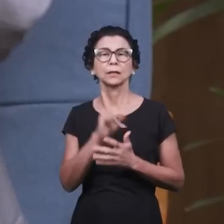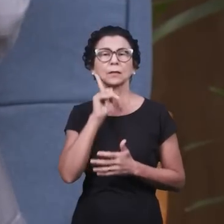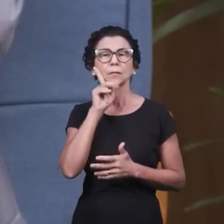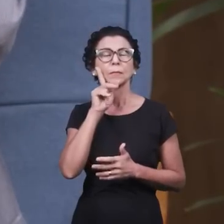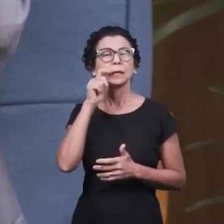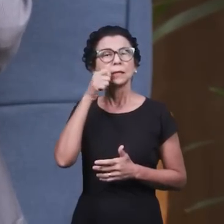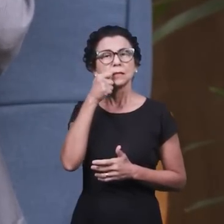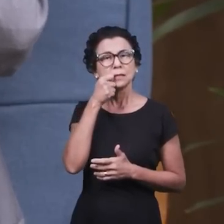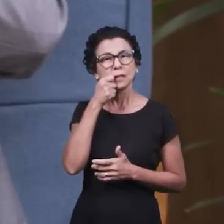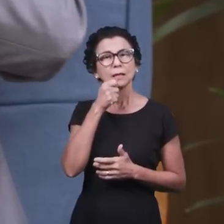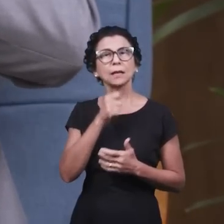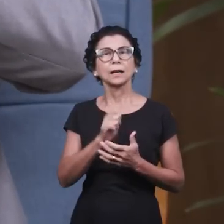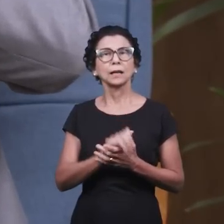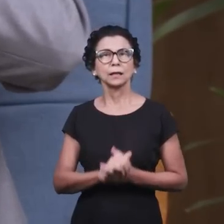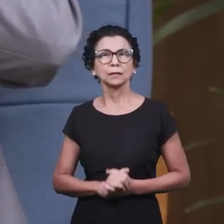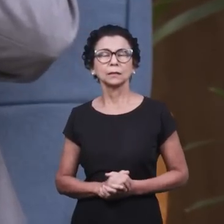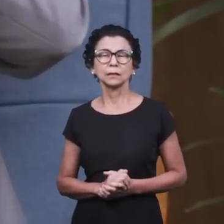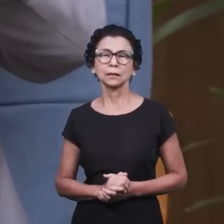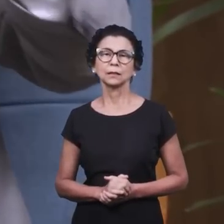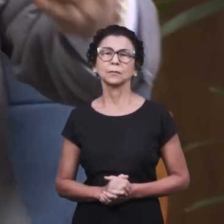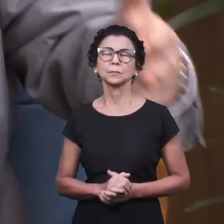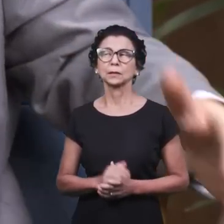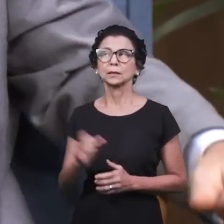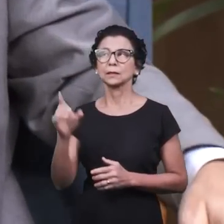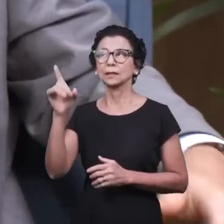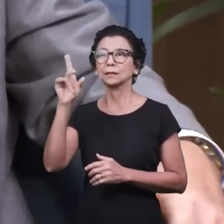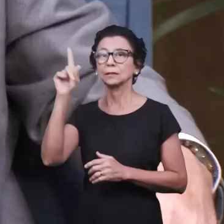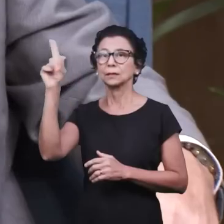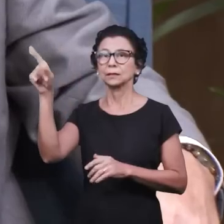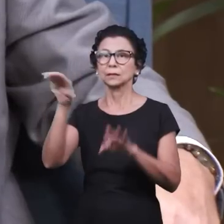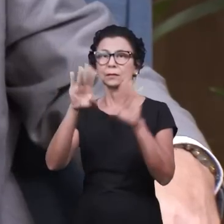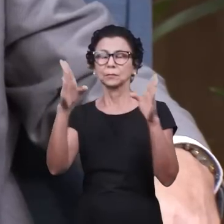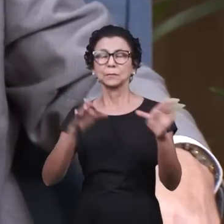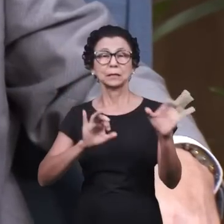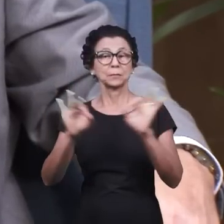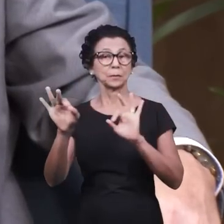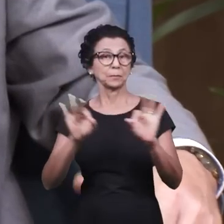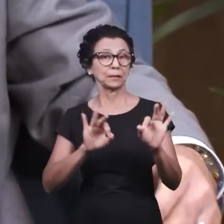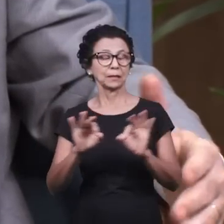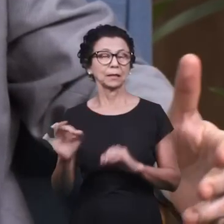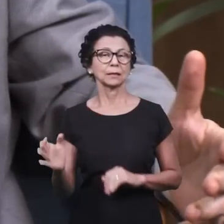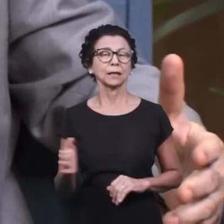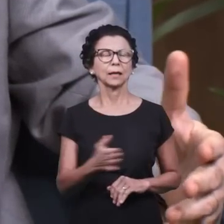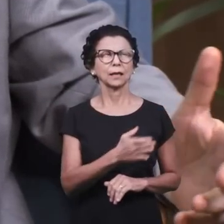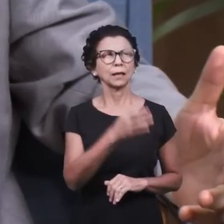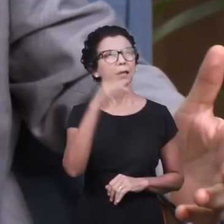com Ele na eternidade. Amém. Glória a Deus. Na mesa que está preparada na eternidade. Eu me lembro